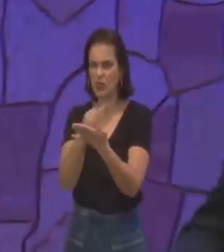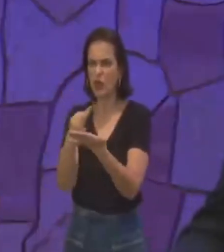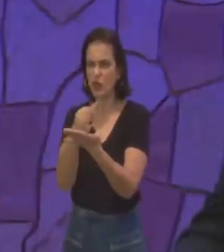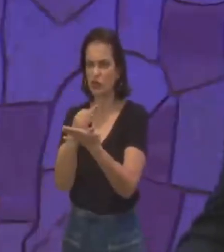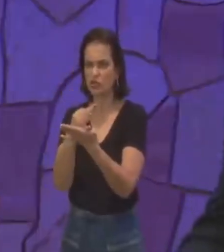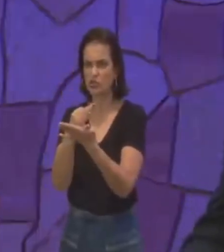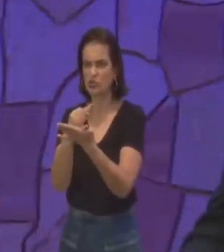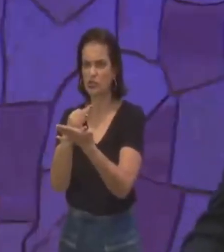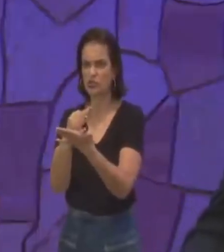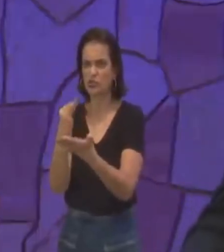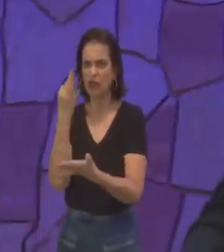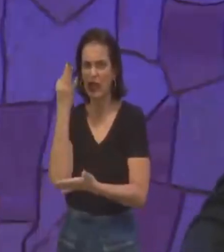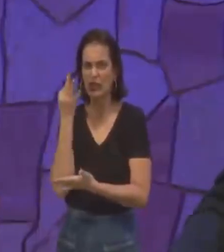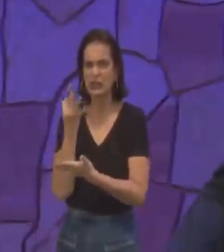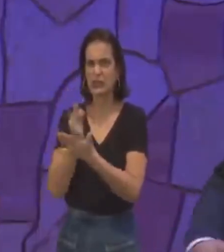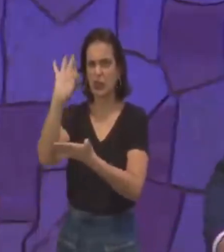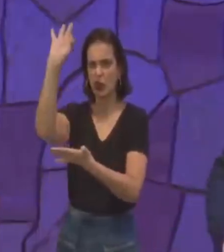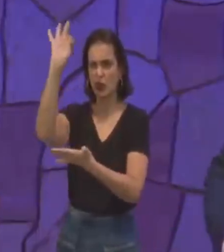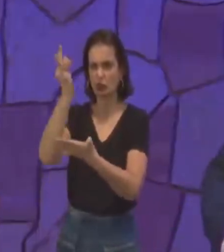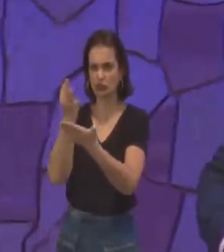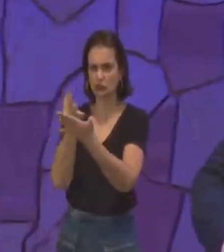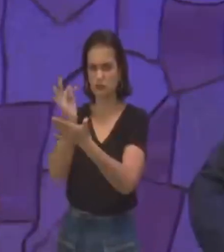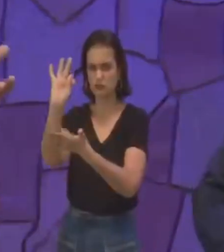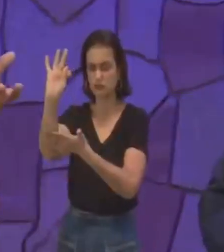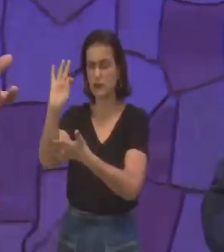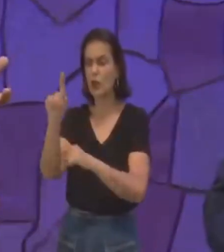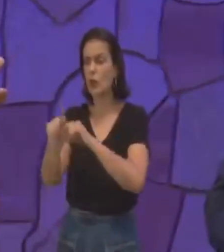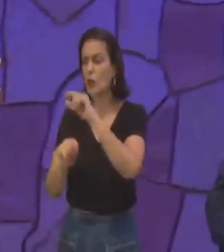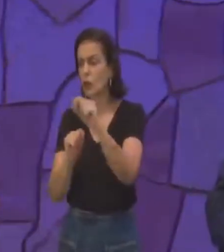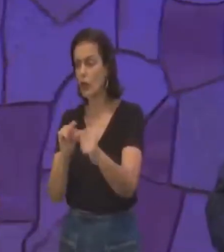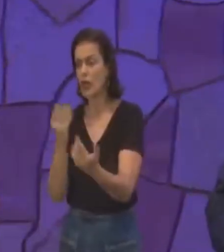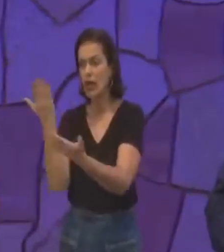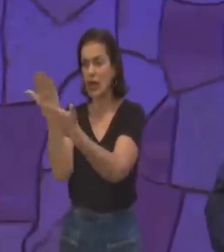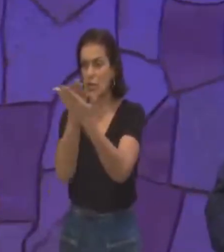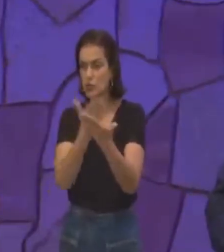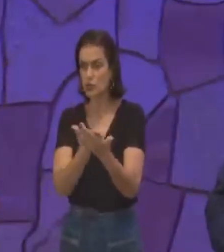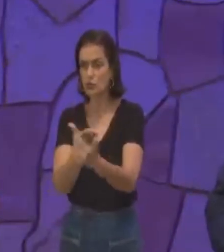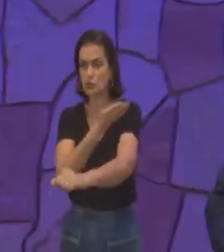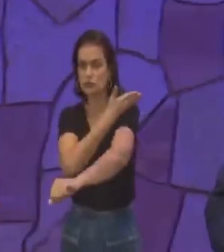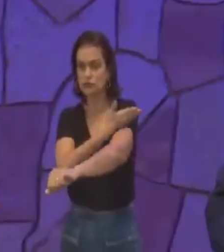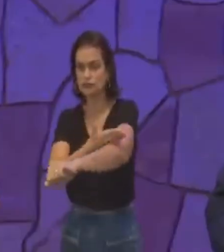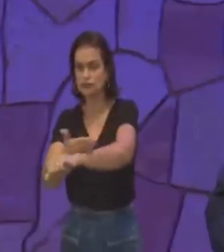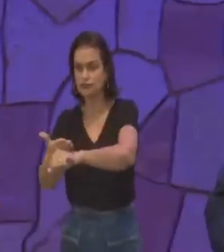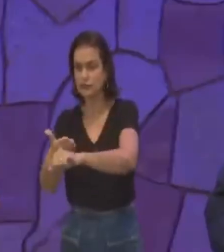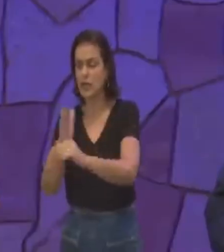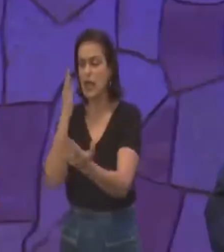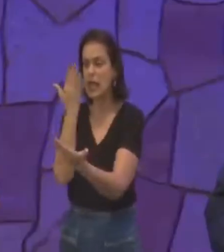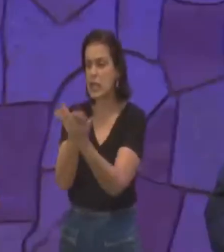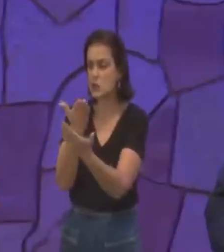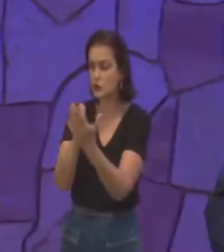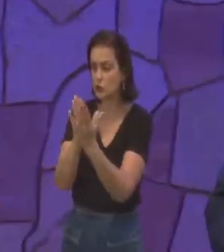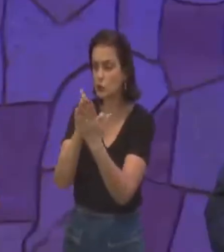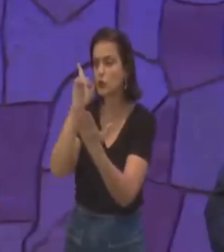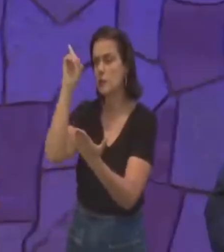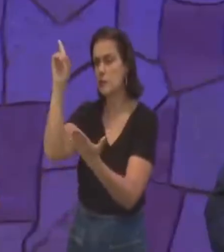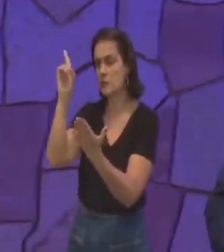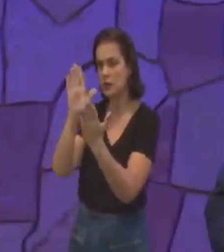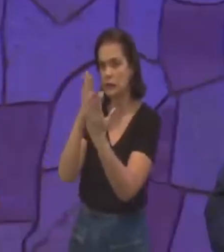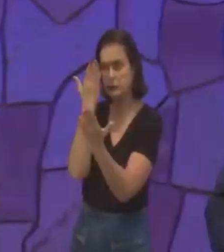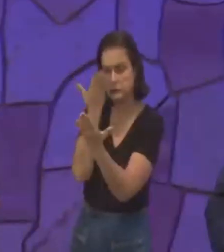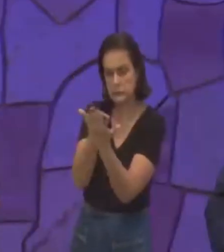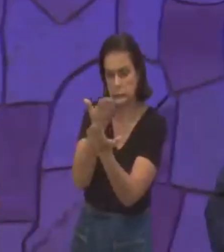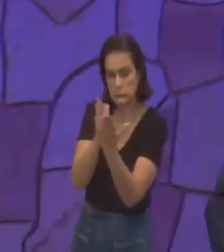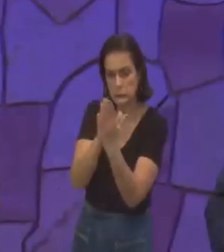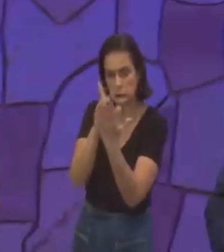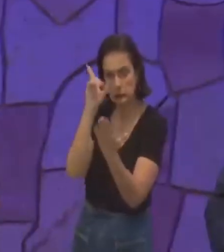a educação faz parte da nossa vida, seja através dos nossos costumes, seja através dos nossos